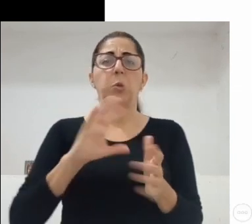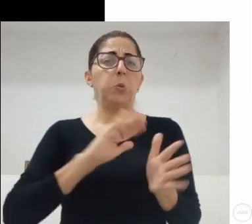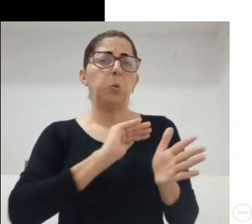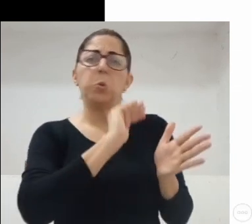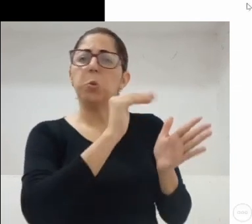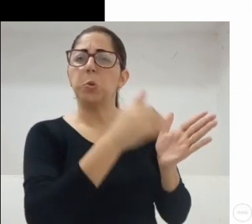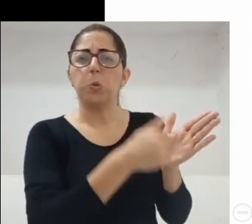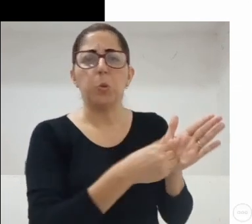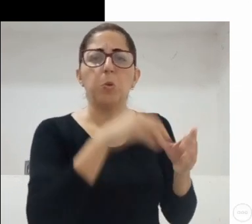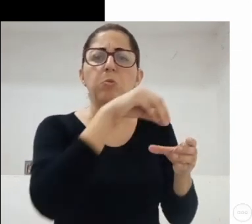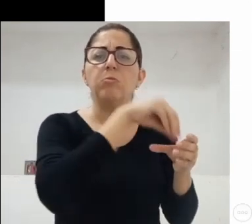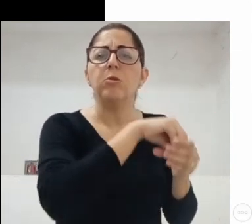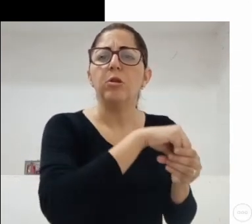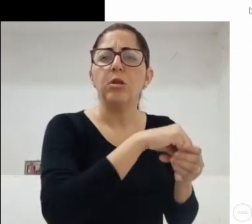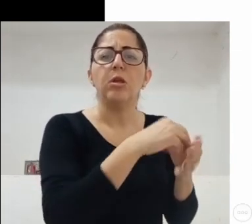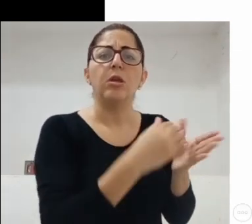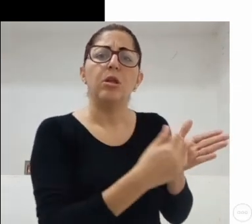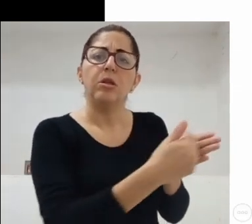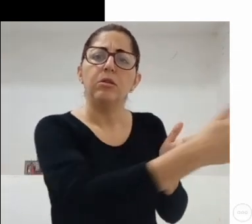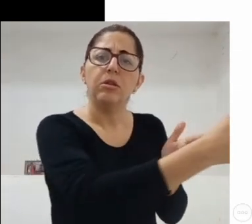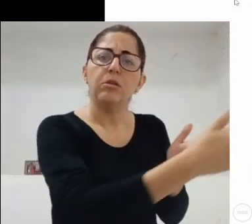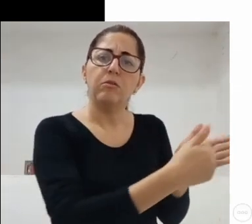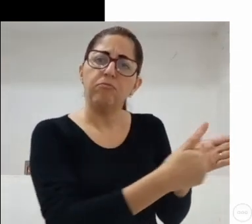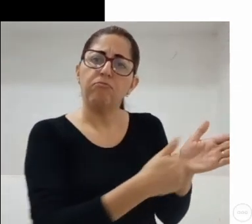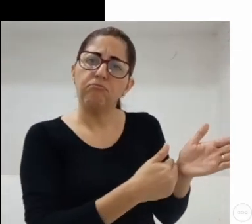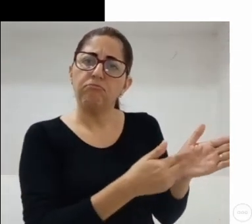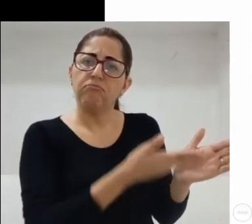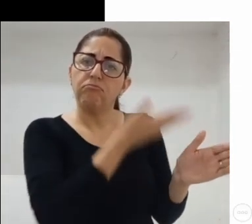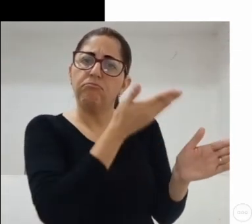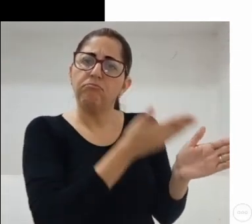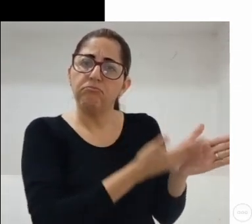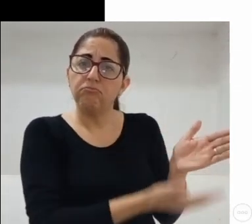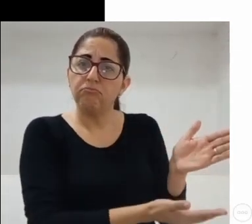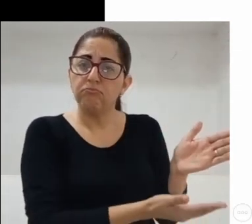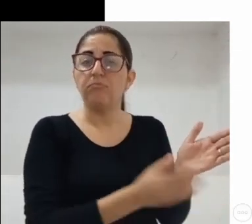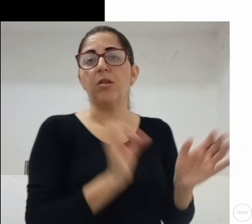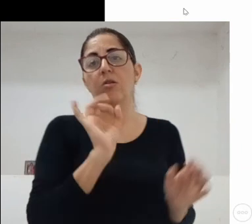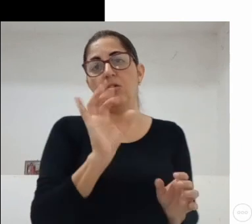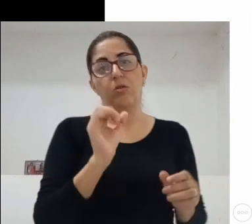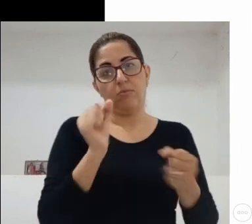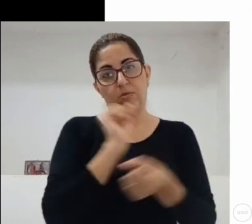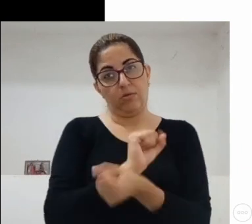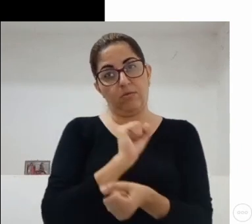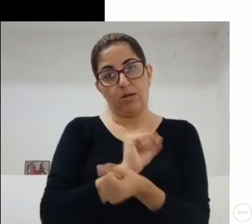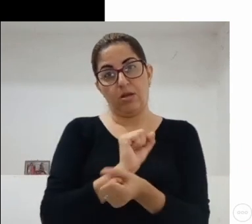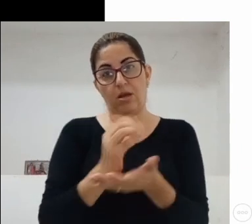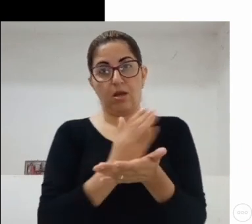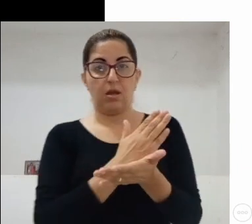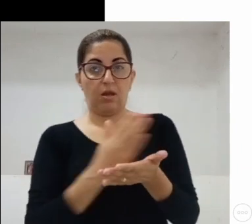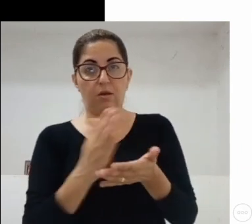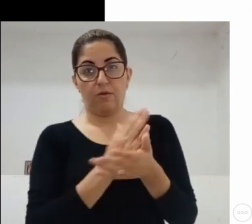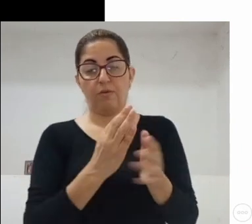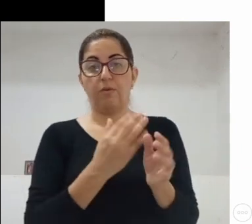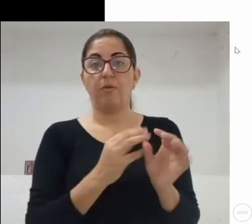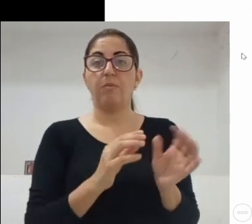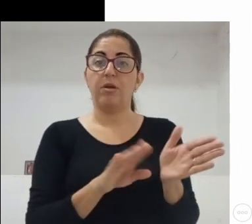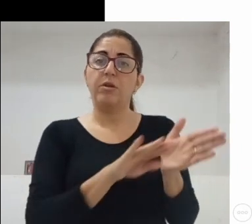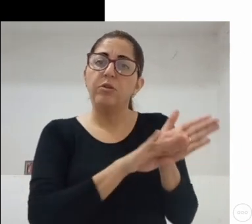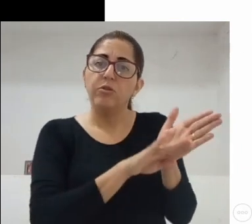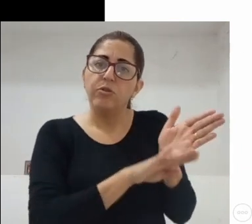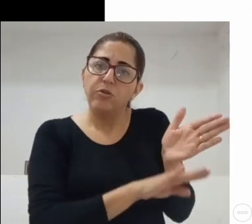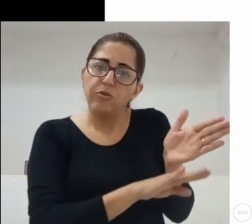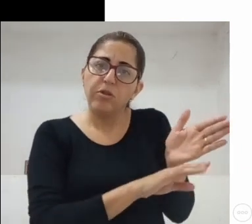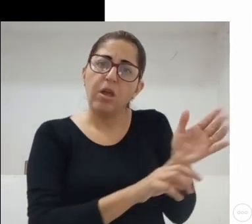Então, normalmente aqui o desenho foi feito para tentar ocupar, né, de forma harmônica toda essa parte interna aqui das margens do